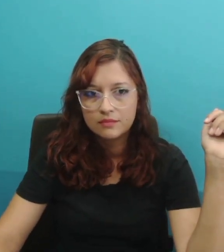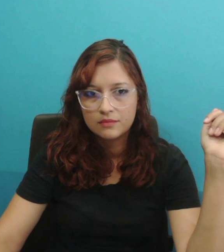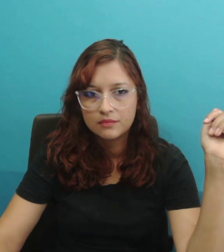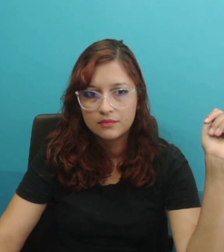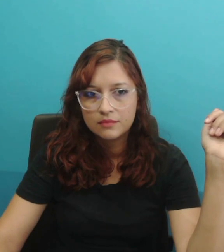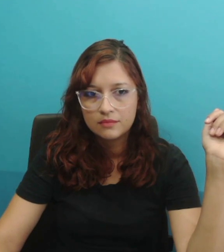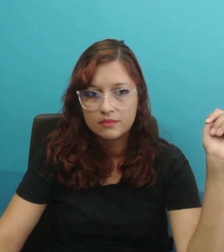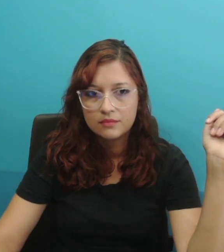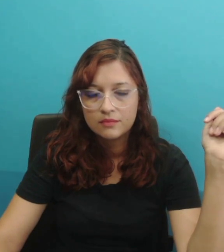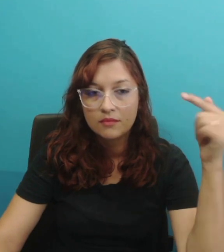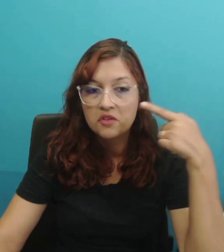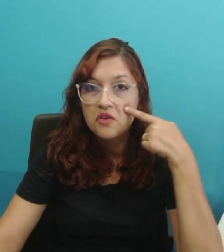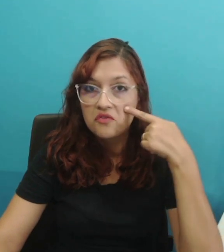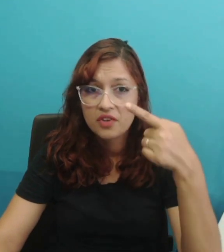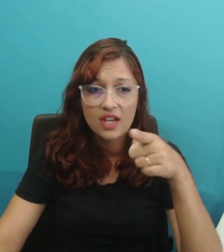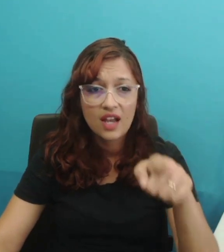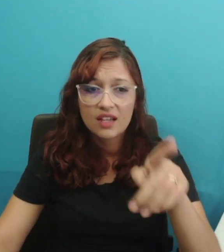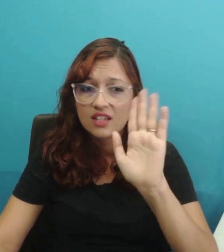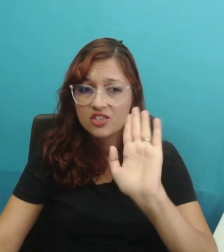Falava, do verbo falar.